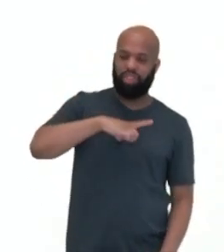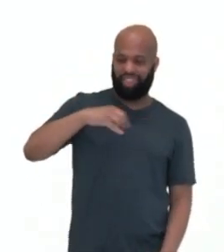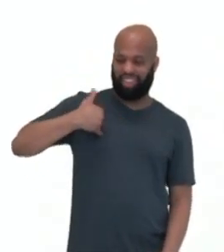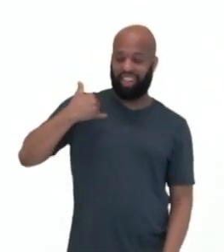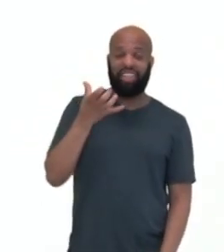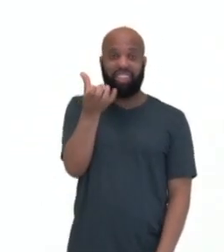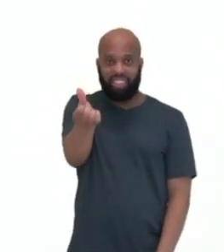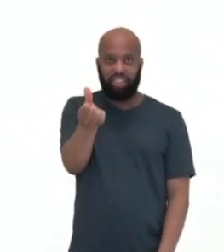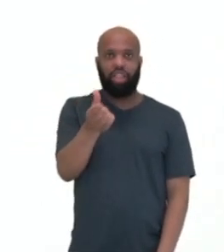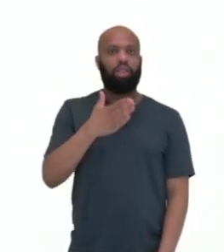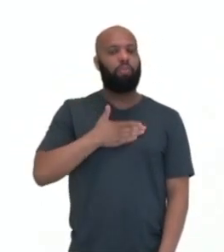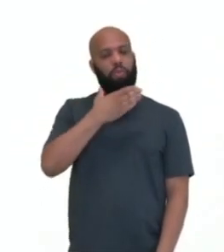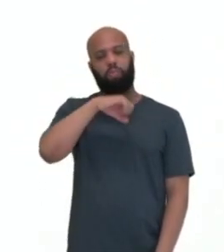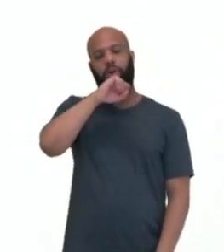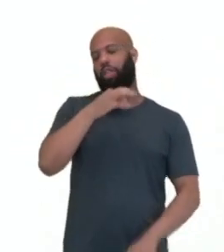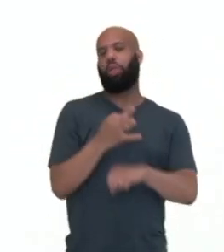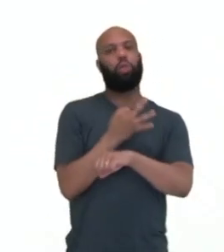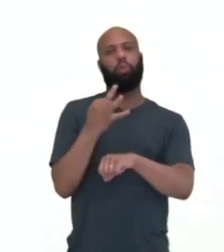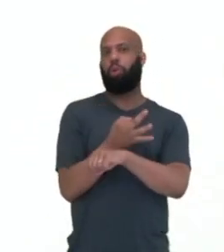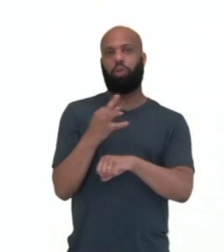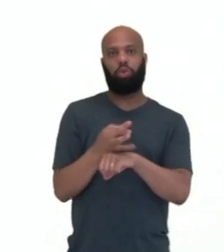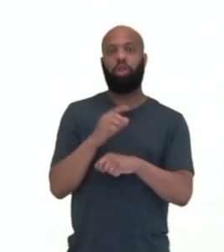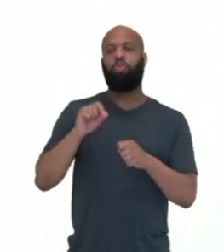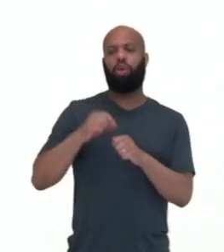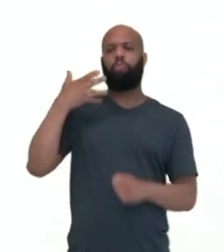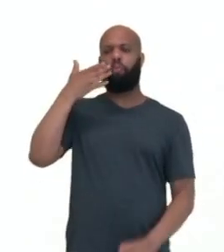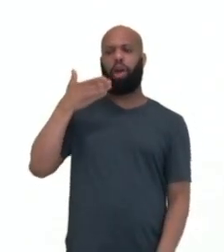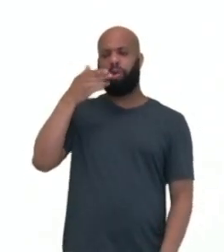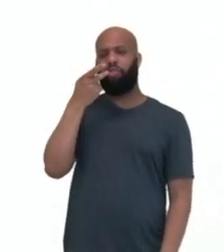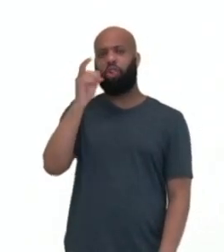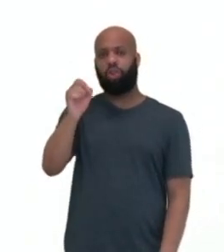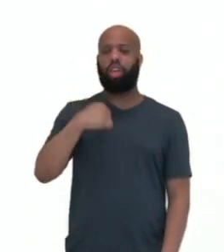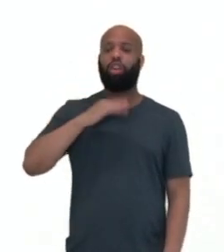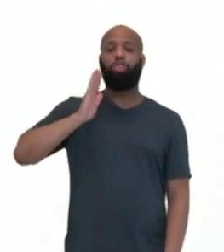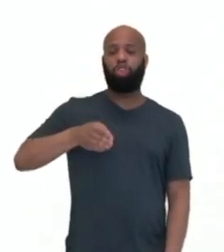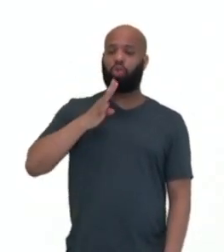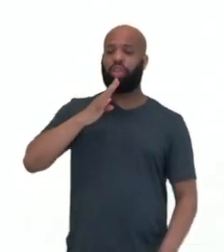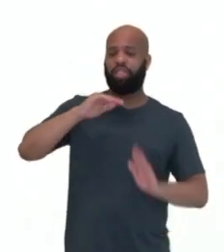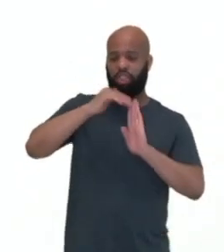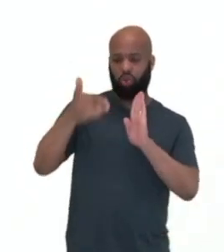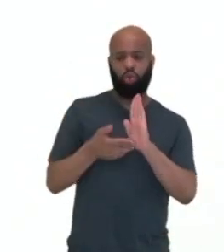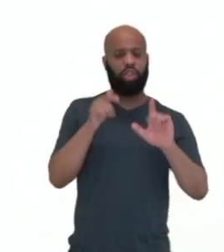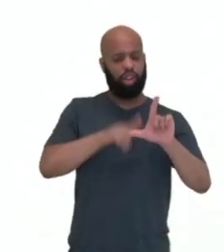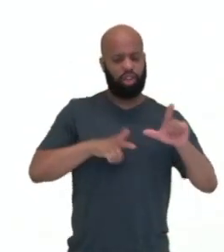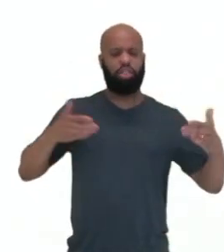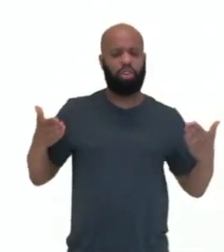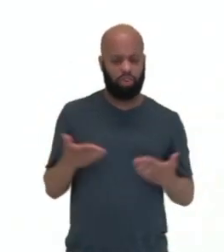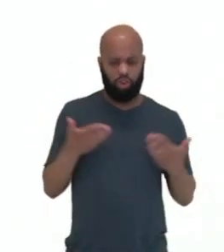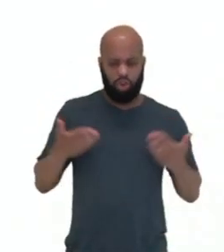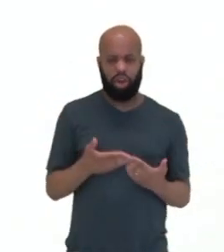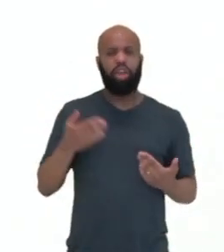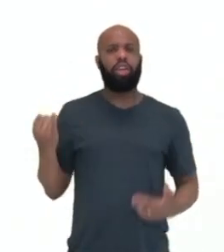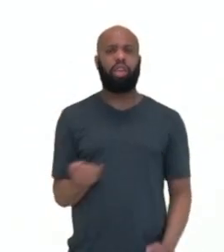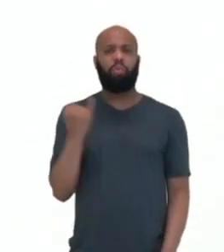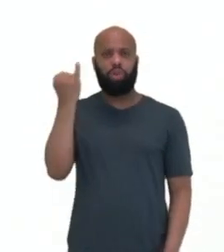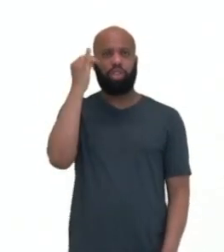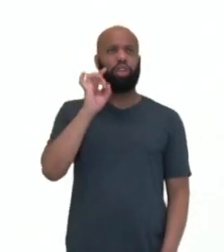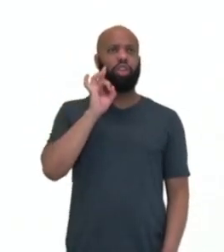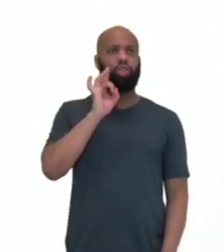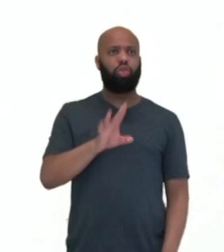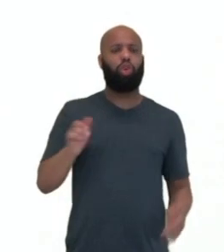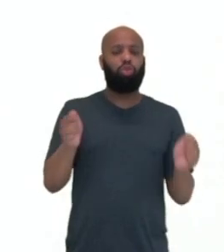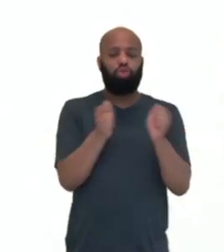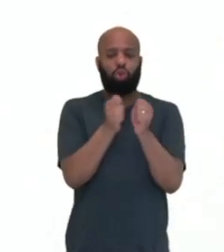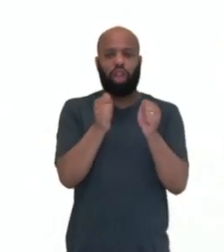6 anos, ele não aguentou. Fez um discurso dizendo que eu já conhecia todas as letras e que agora era só uma questão